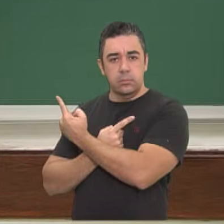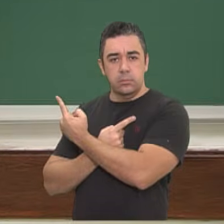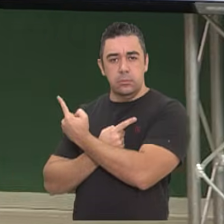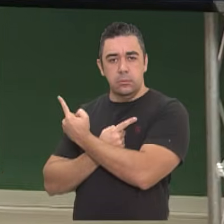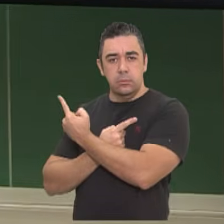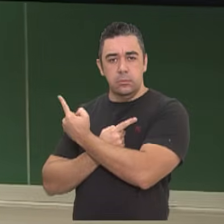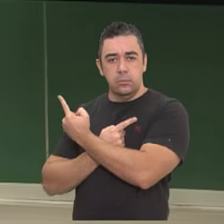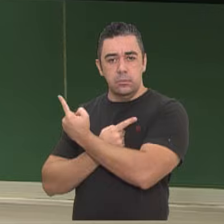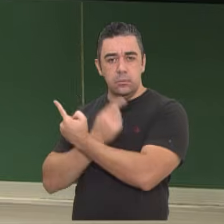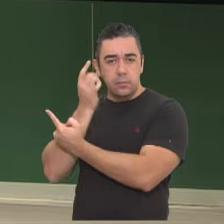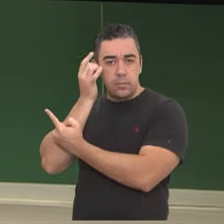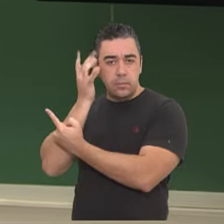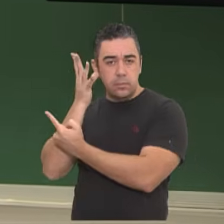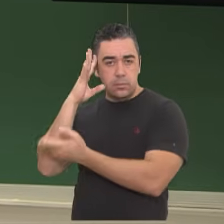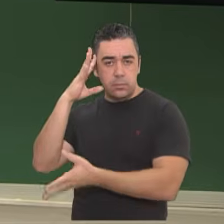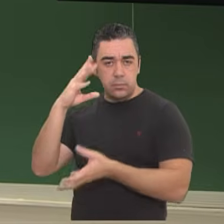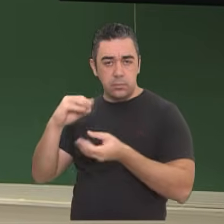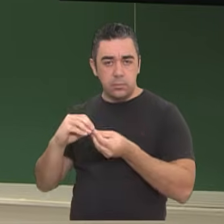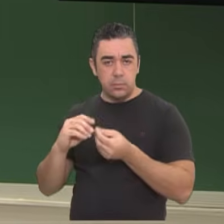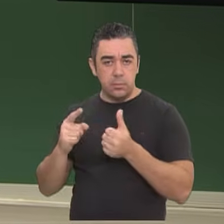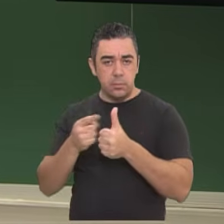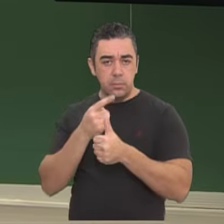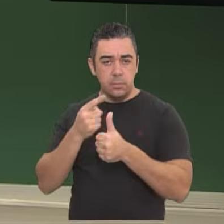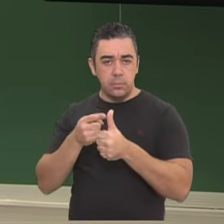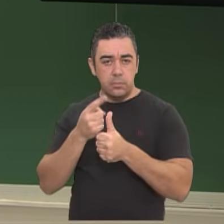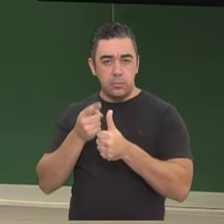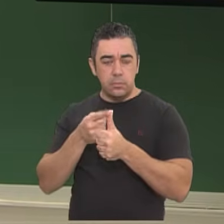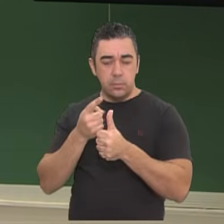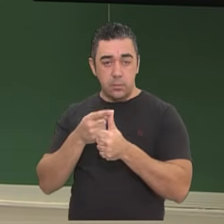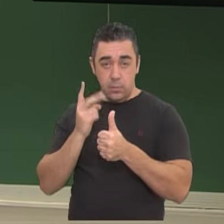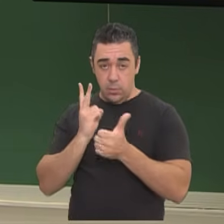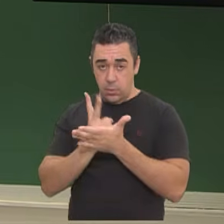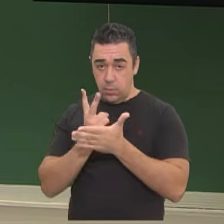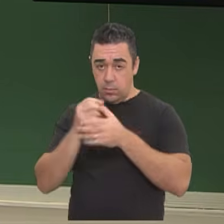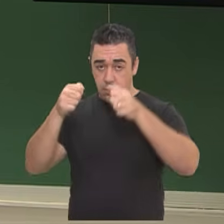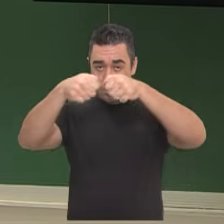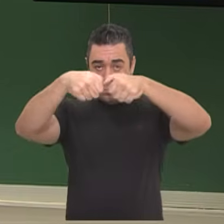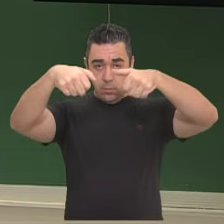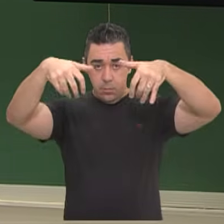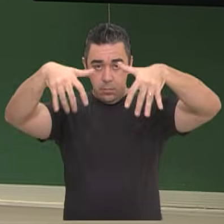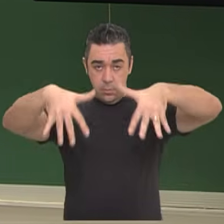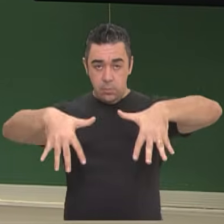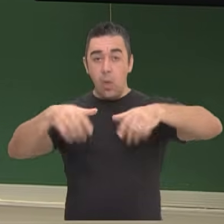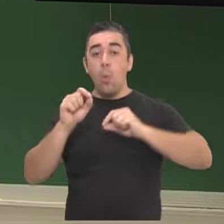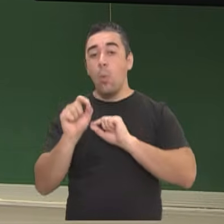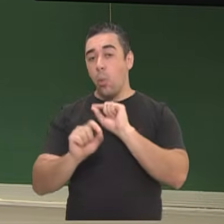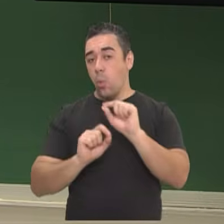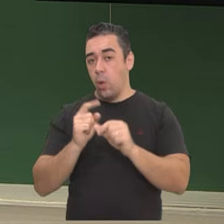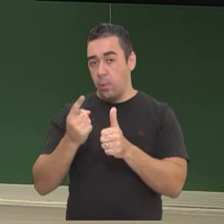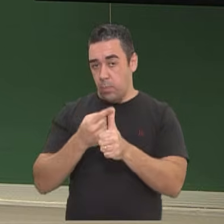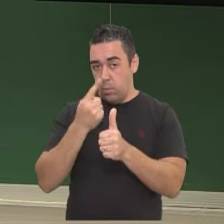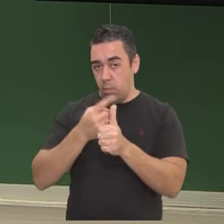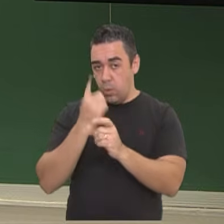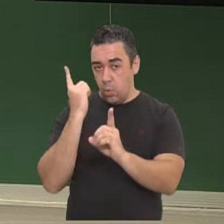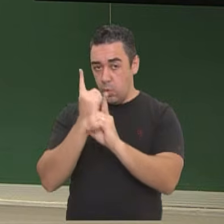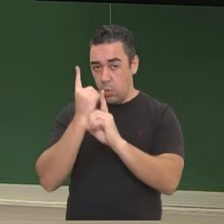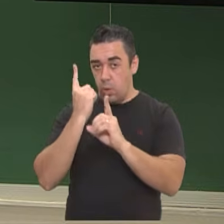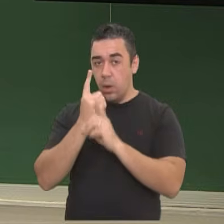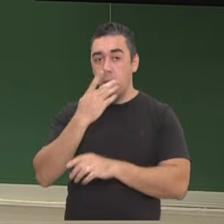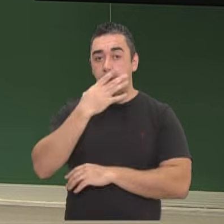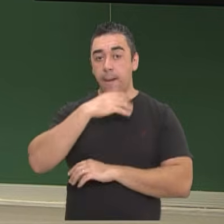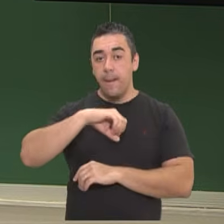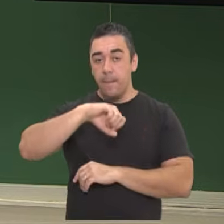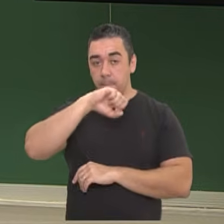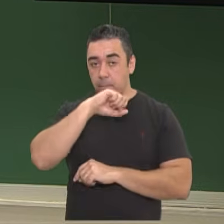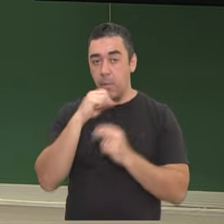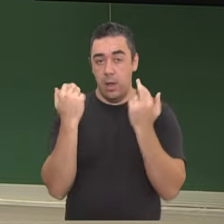ver. Então, primeiro, gente, olha, toda vez que a gente vê um heredograma, qual informação que eu peço para vocês procurarem primeiro? Pais